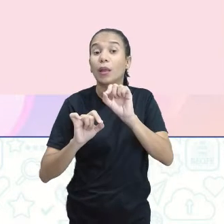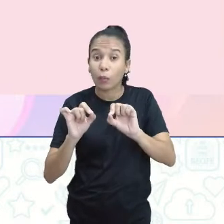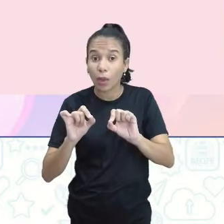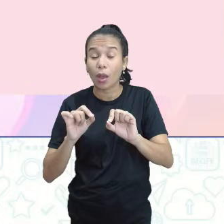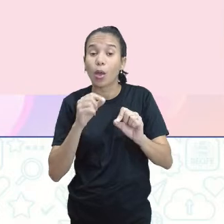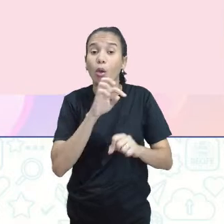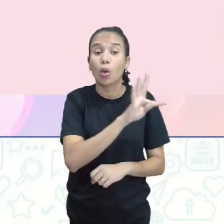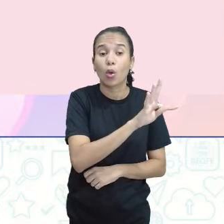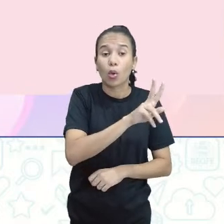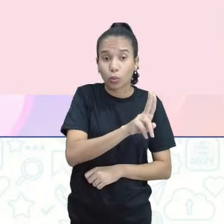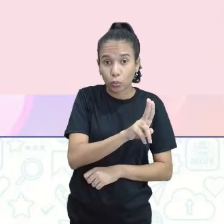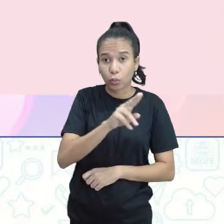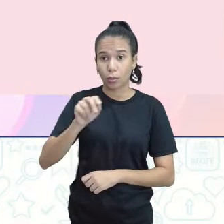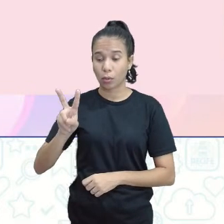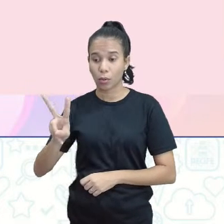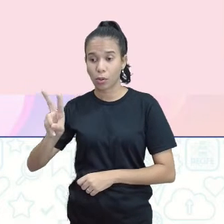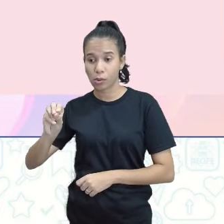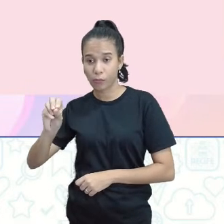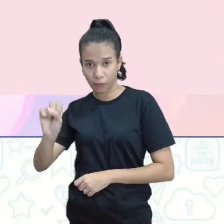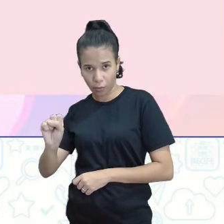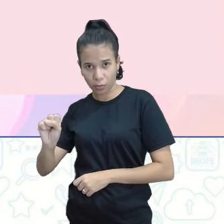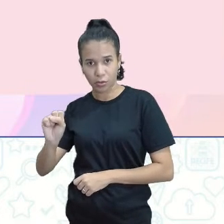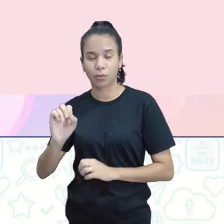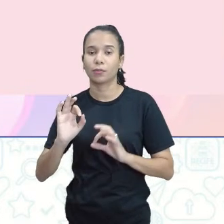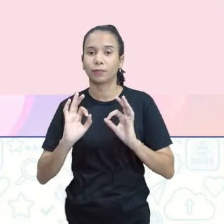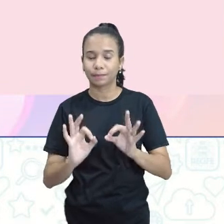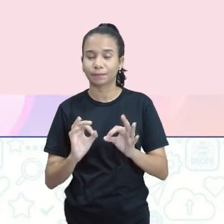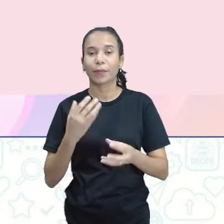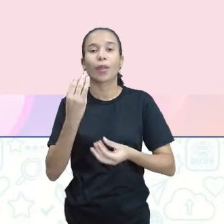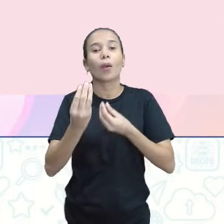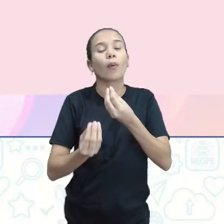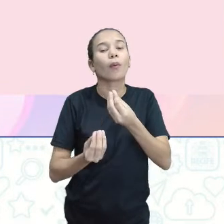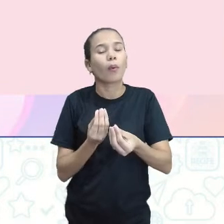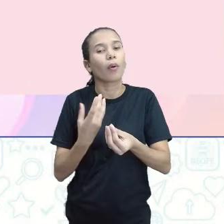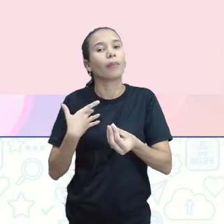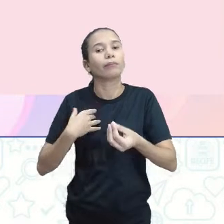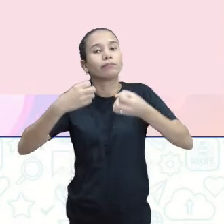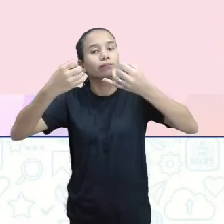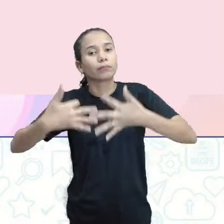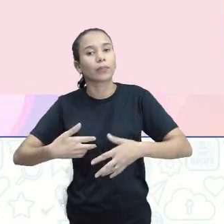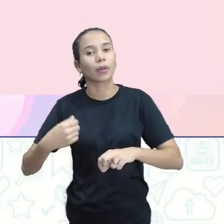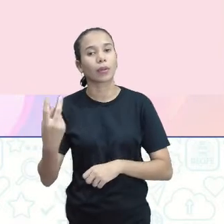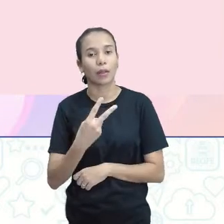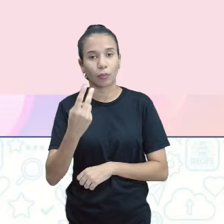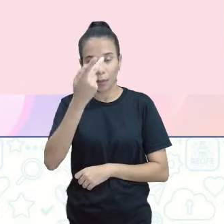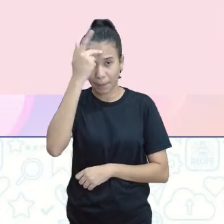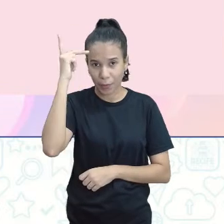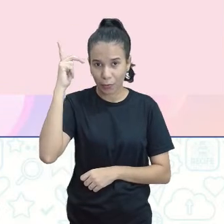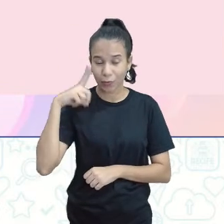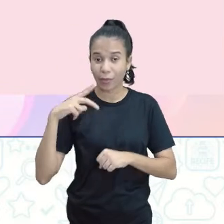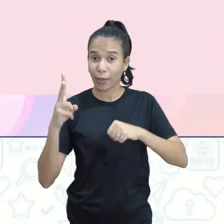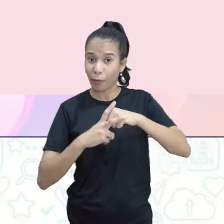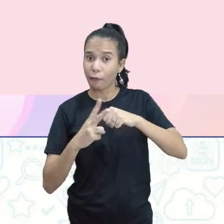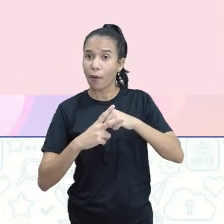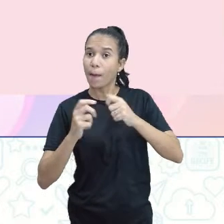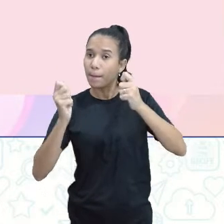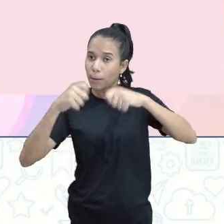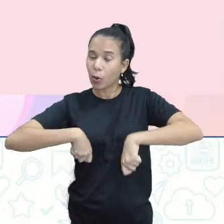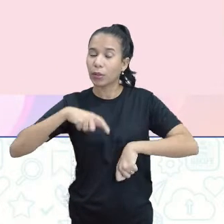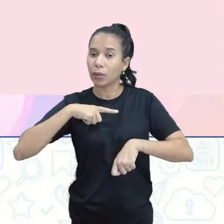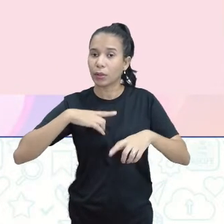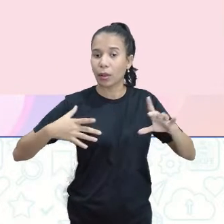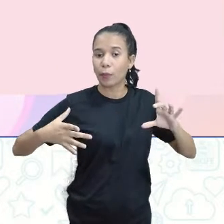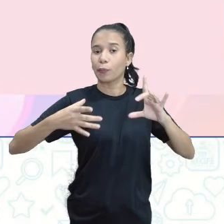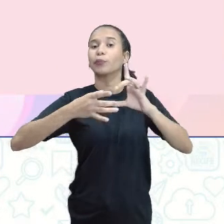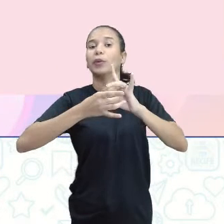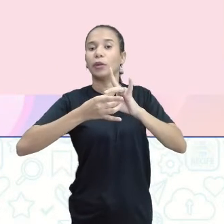pronomes tu, no singular, e vós, no plural. Dessa forma, no discurso em segunda pessoa, o verbo possuirá desinências